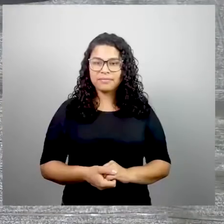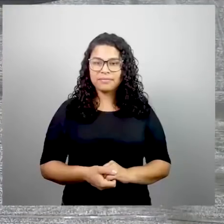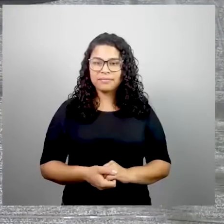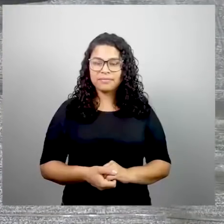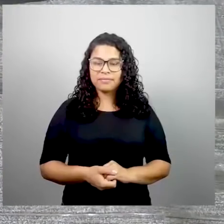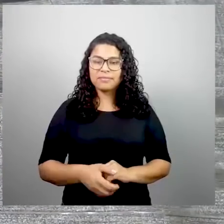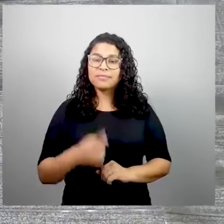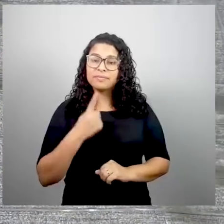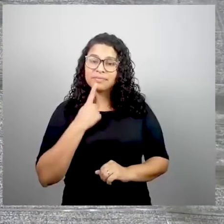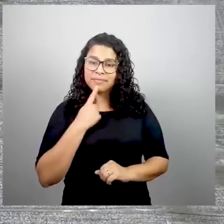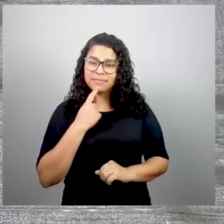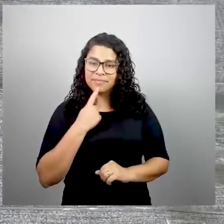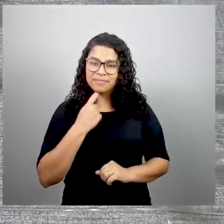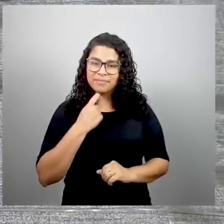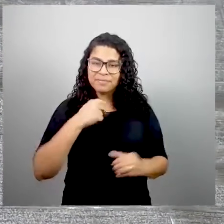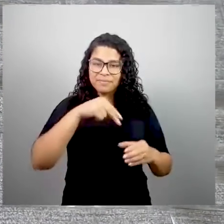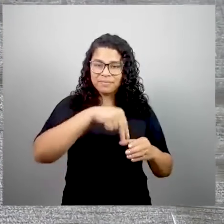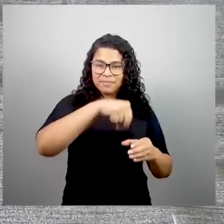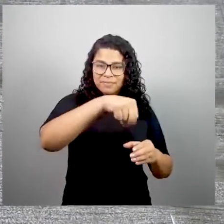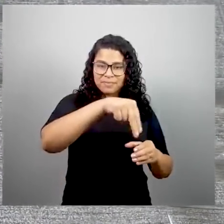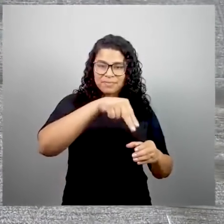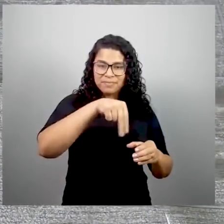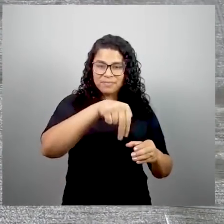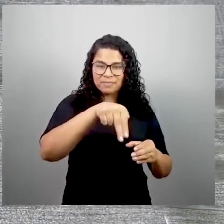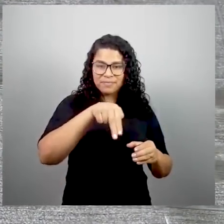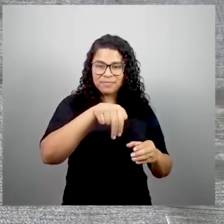um pouco da vermelha,